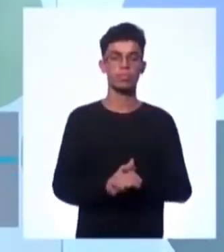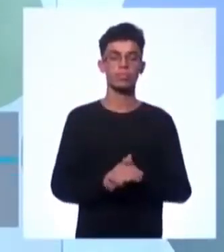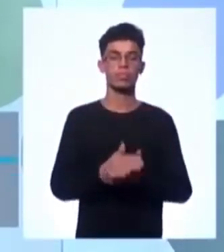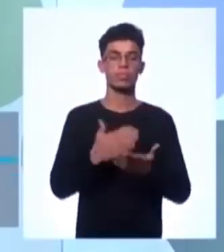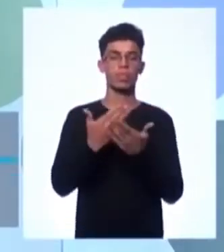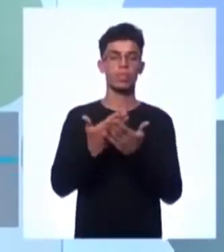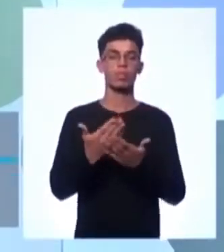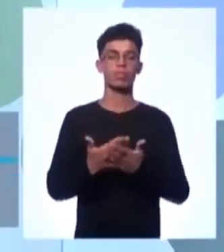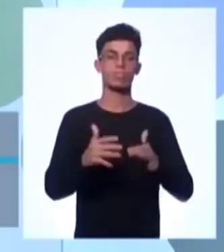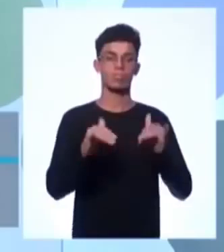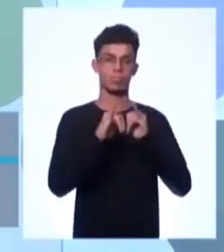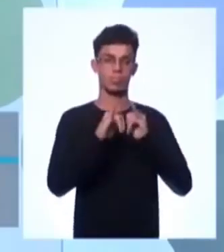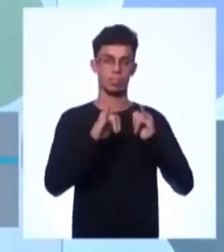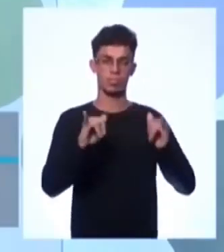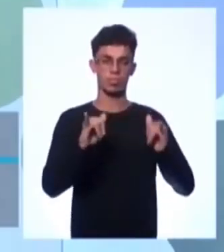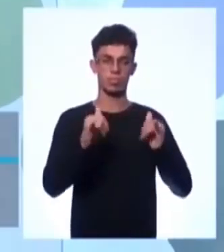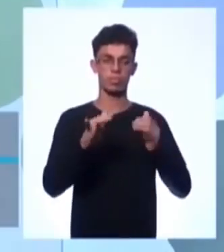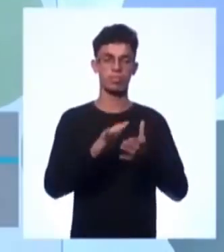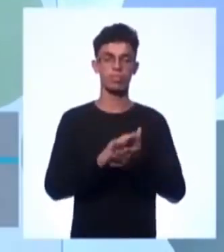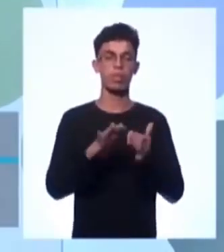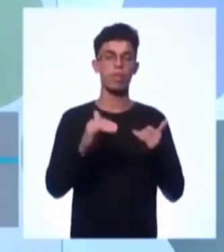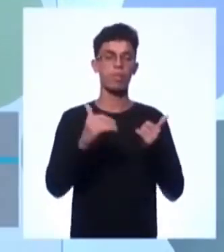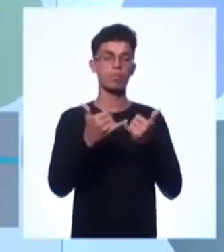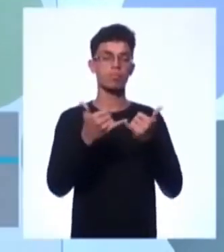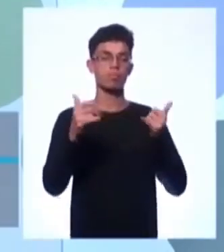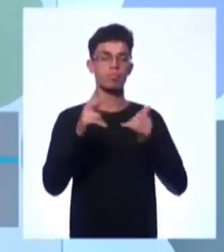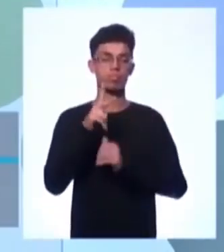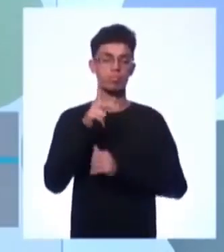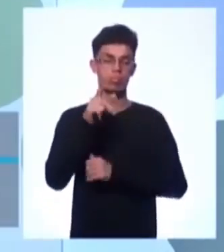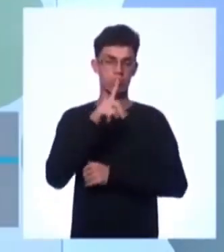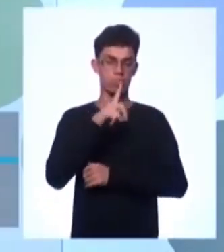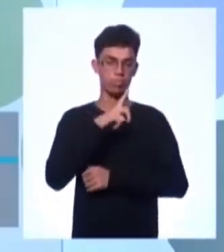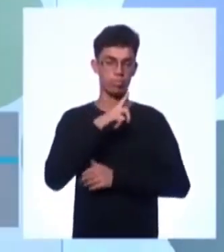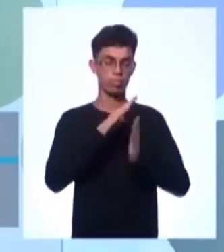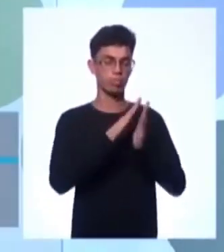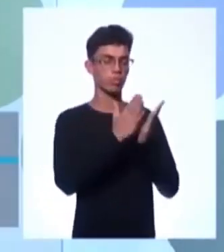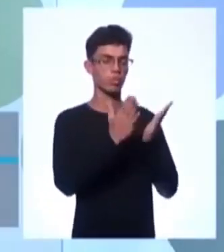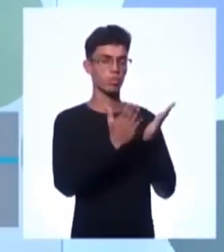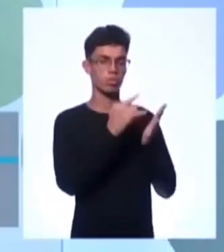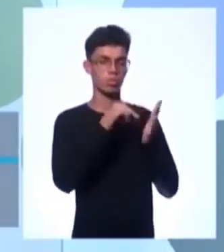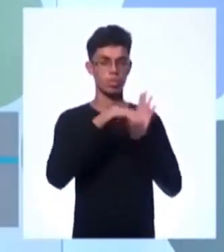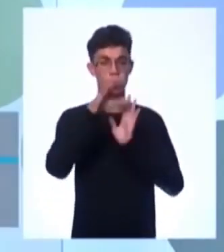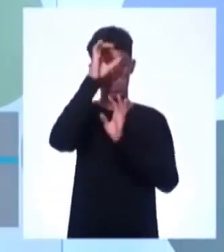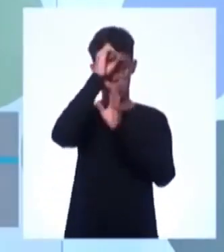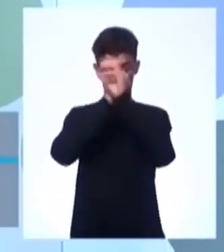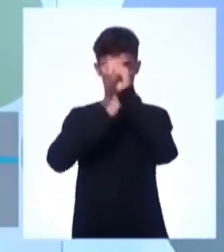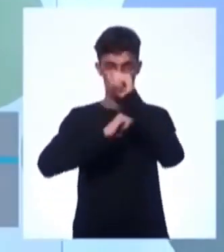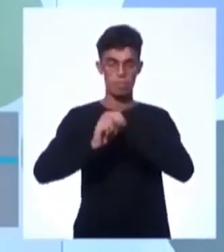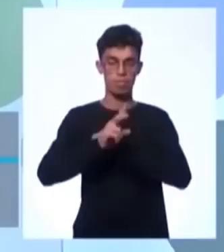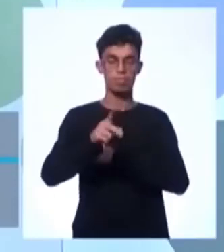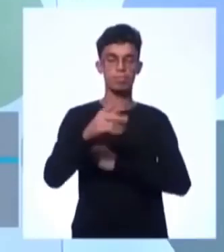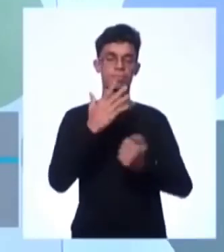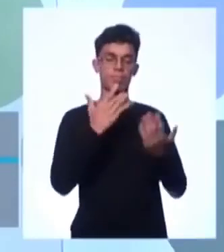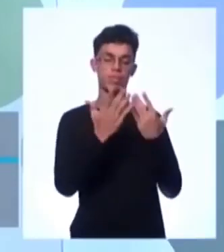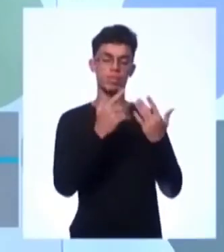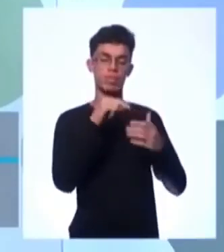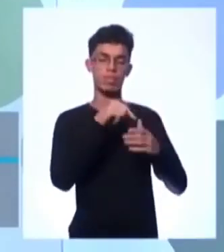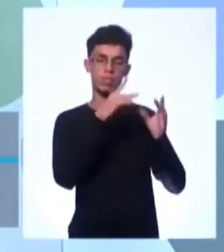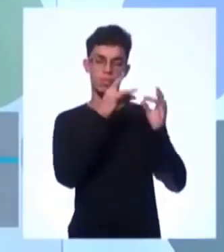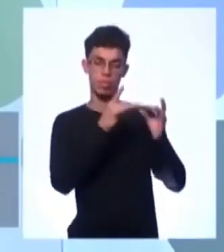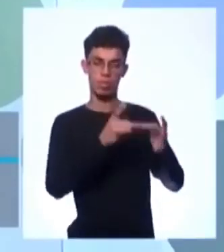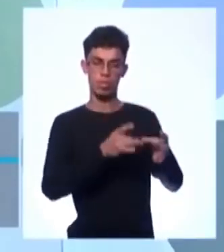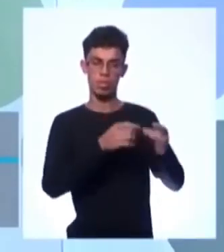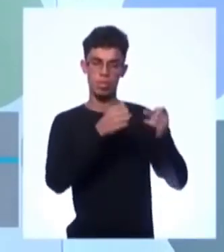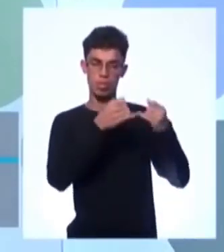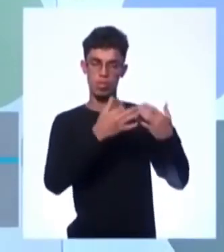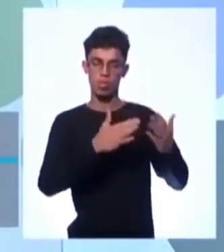aula sobre a força magnética. No seu caderno Aprender Sempre já está se discutindo lá a força magnética,